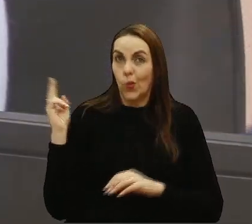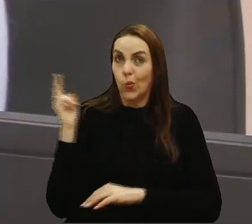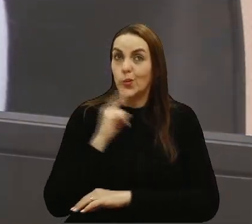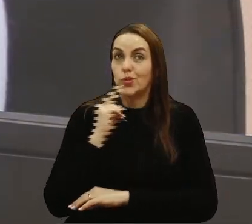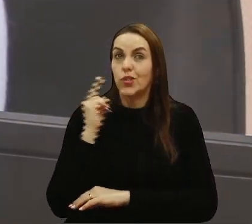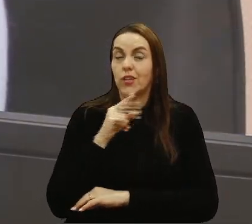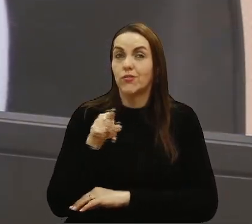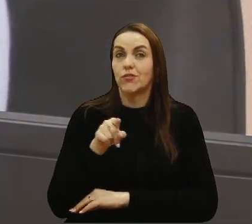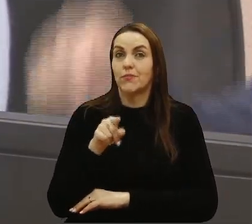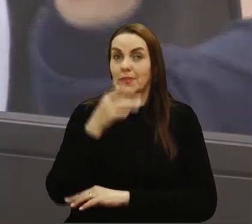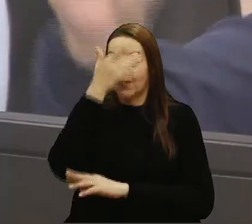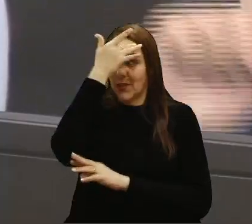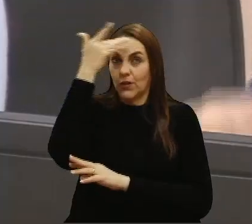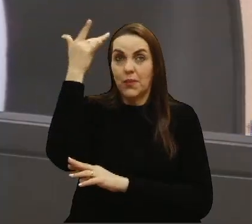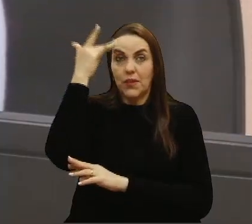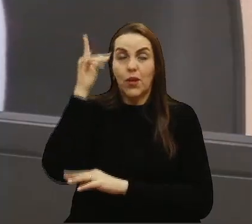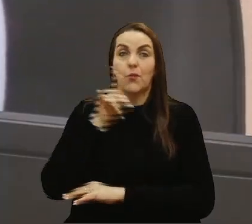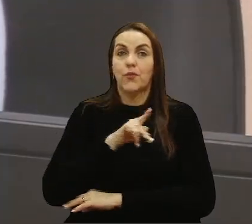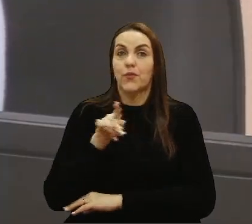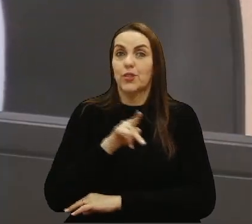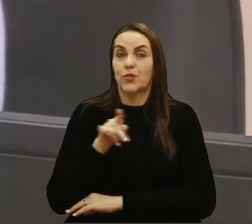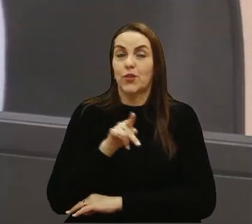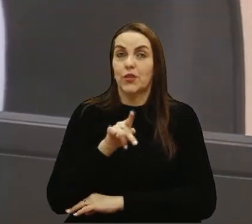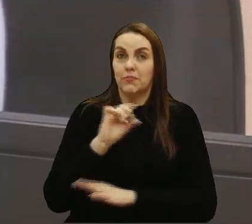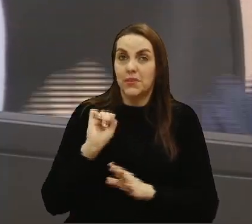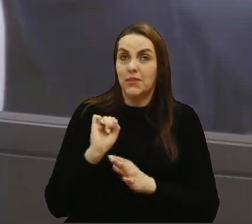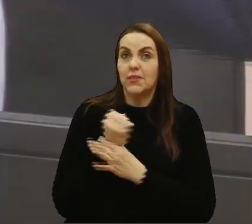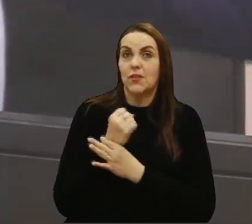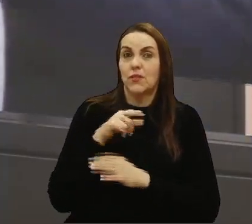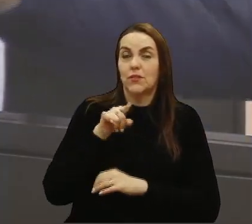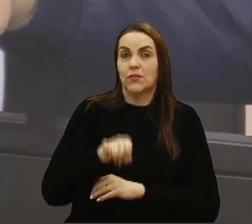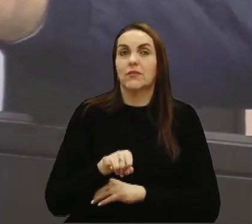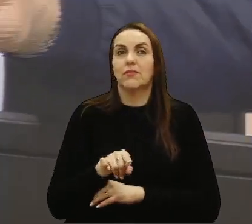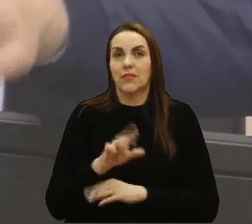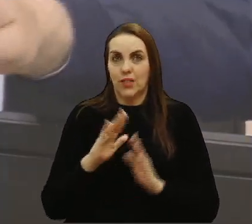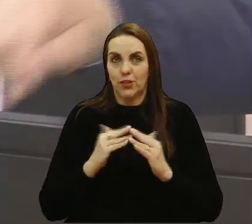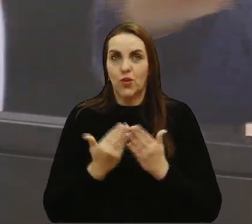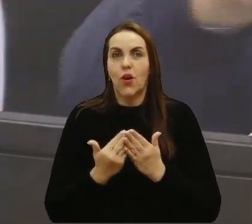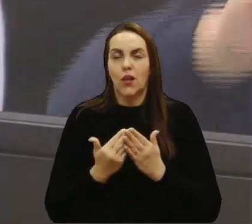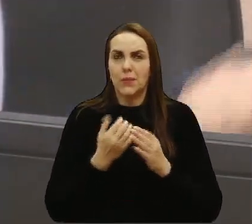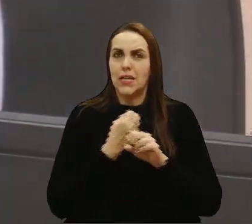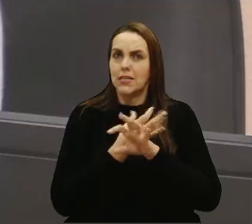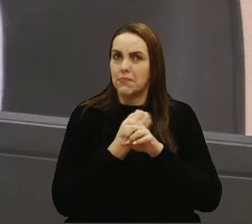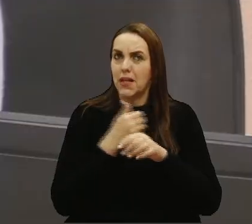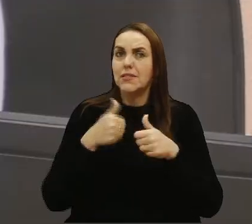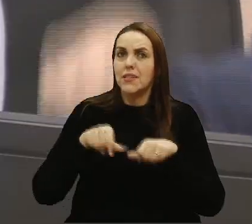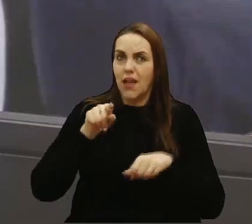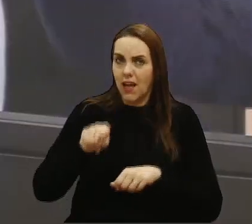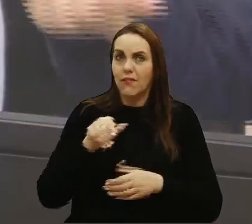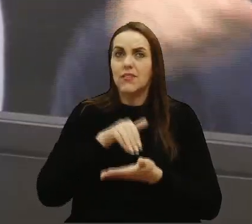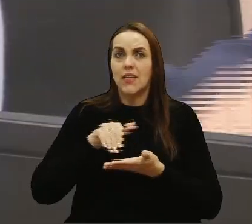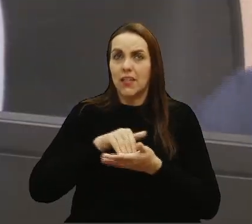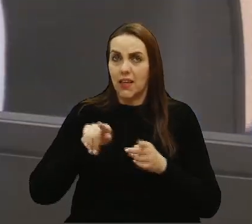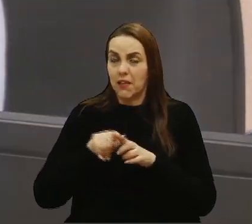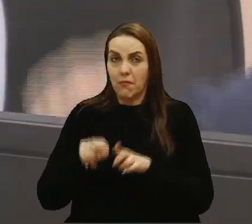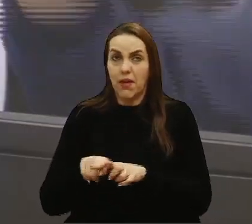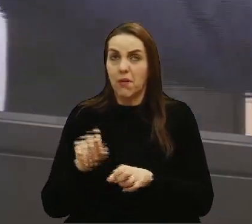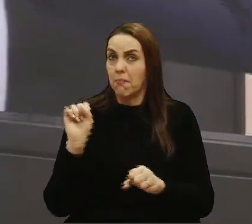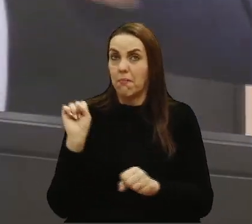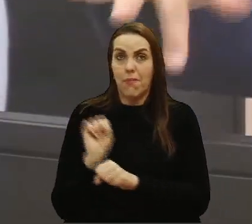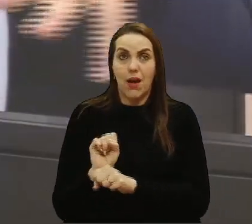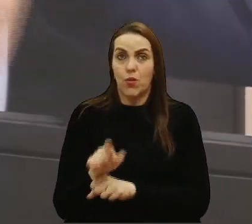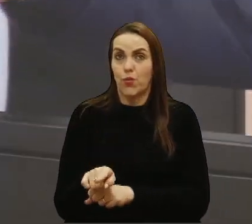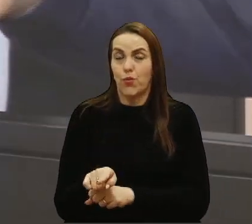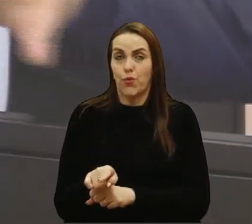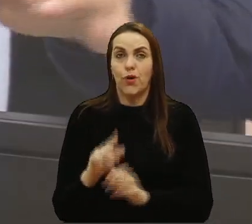urgentemente da saúde mental dos professores, da segurança nas escolas. Mas a SMED estava lá, a secretária estava lá, parou. Na